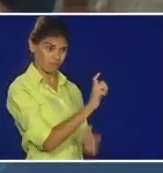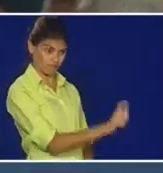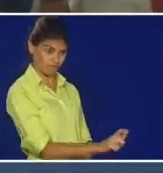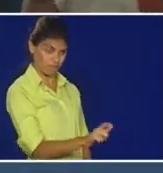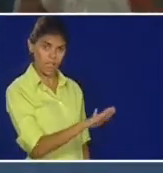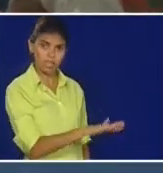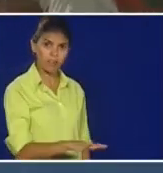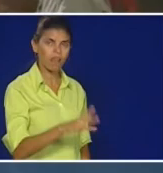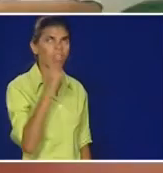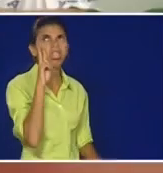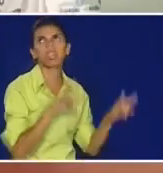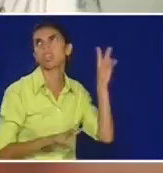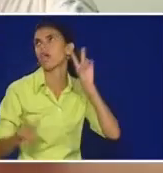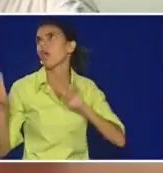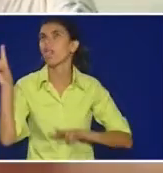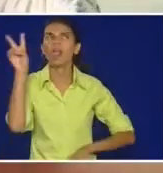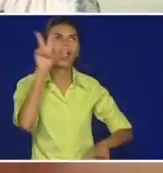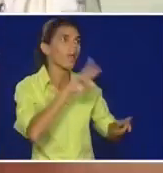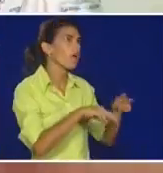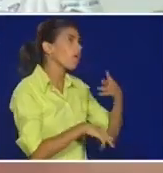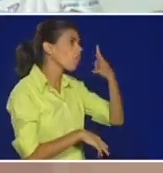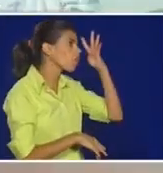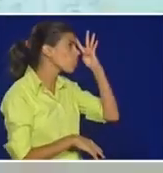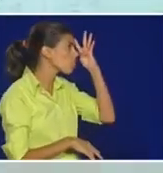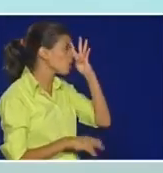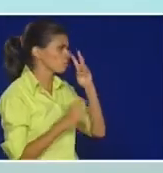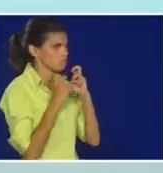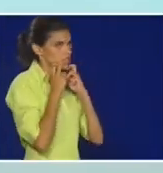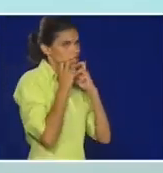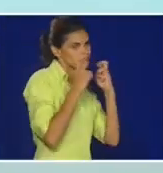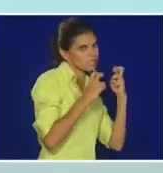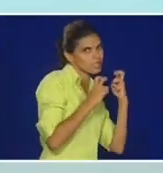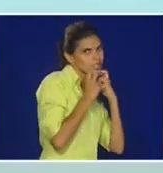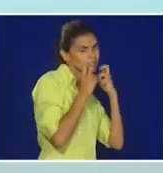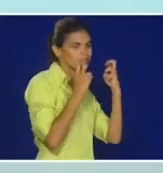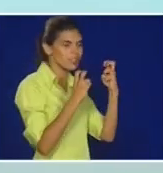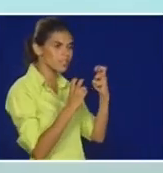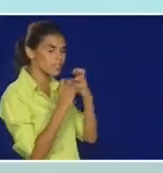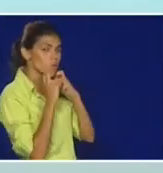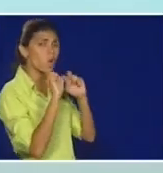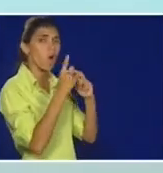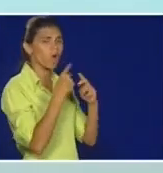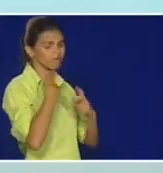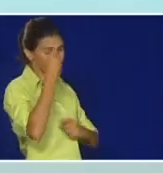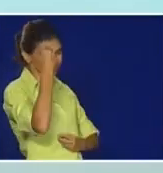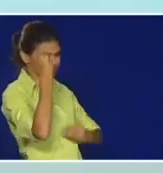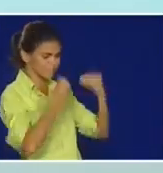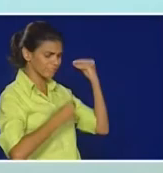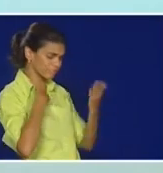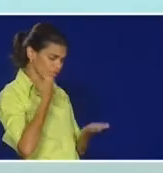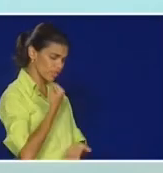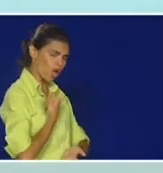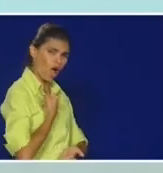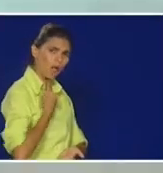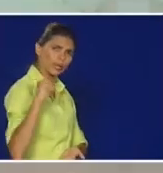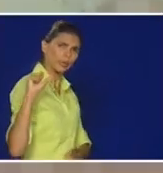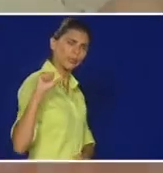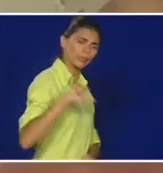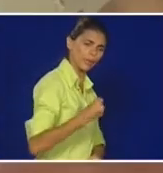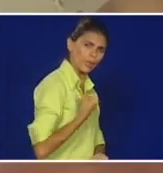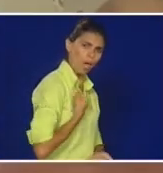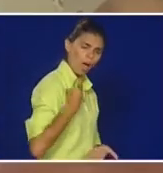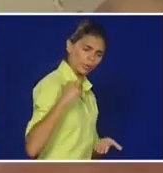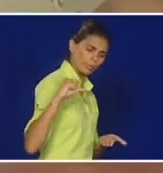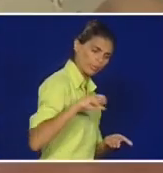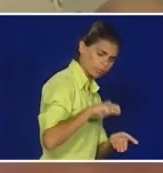desatentos, distraídos, tímidos ou mesmo com baixo rendimento escolar, quando, na verdade, eles possuem